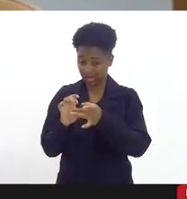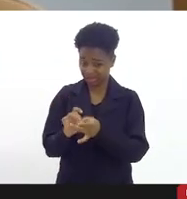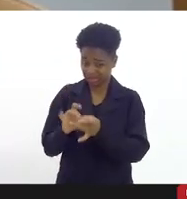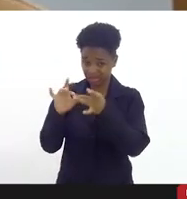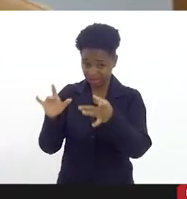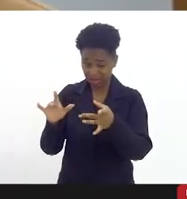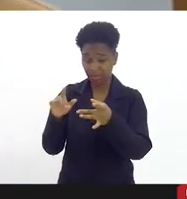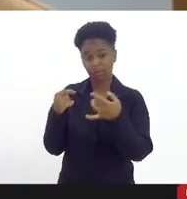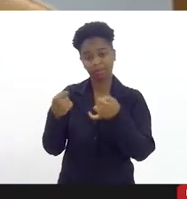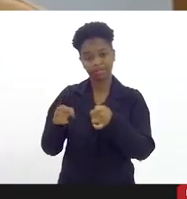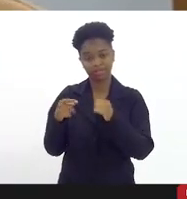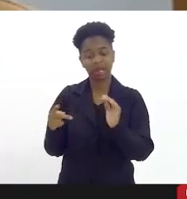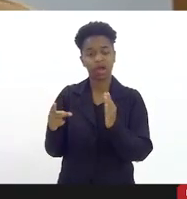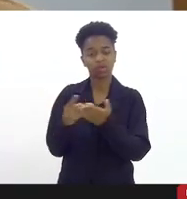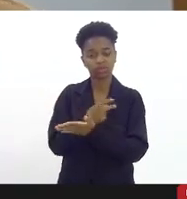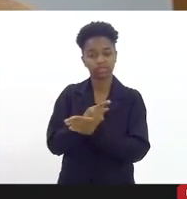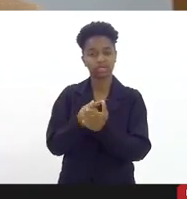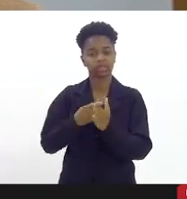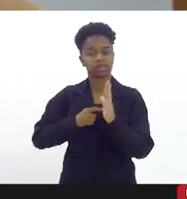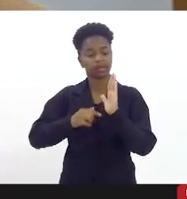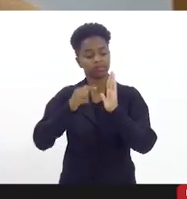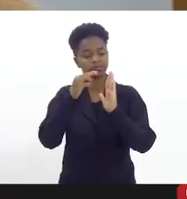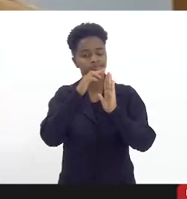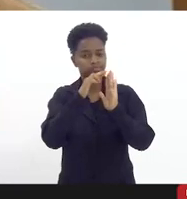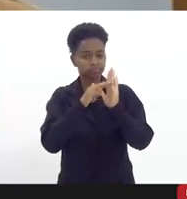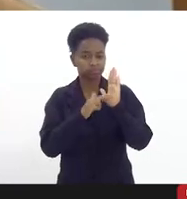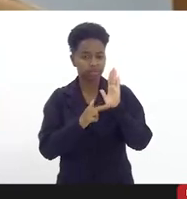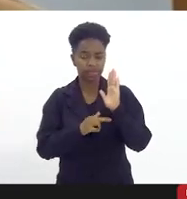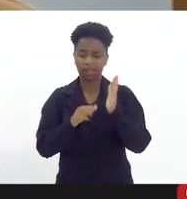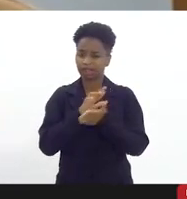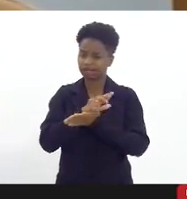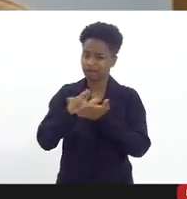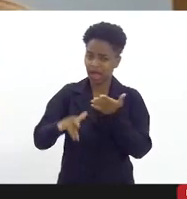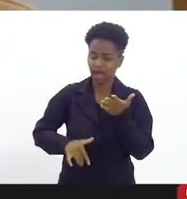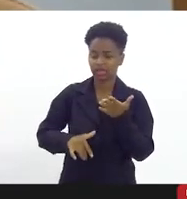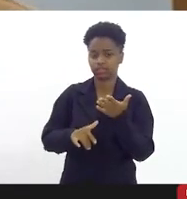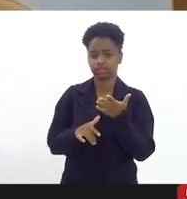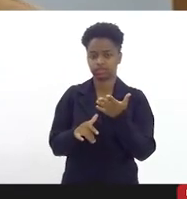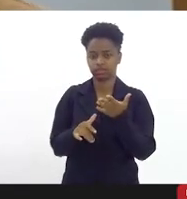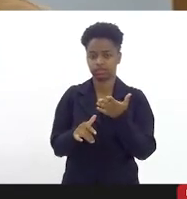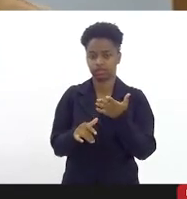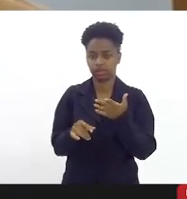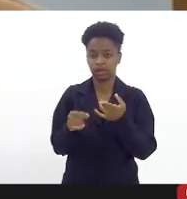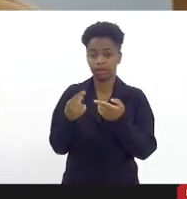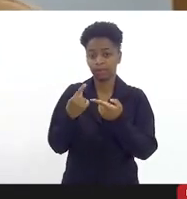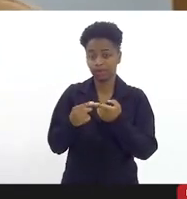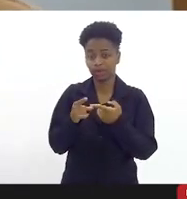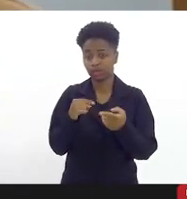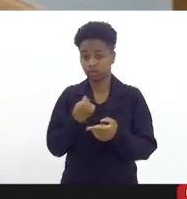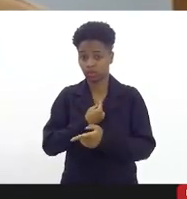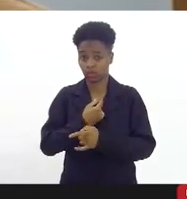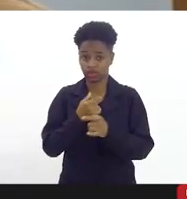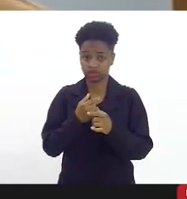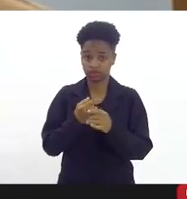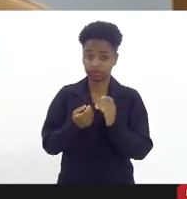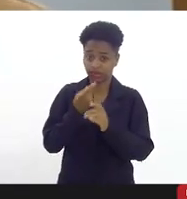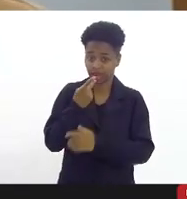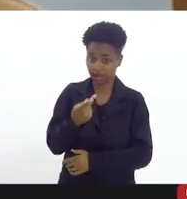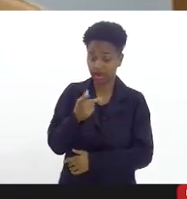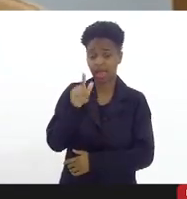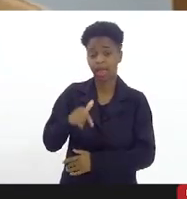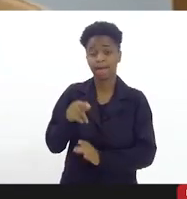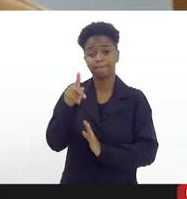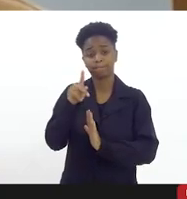ela tem que vir prevista em um conjunto de normas e regulamentos porque o que nós estamos dizendo é um projeto